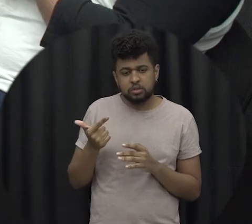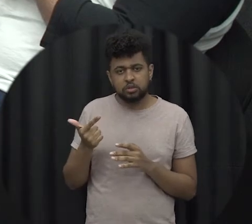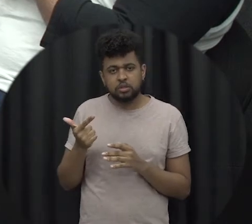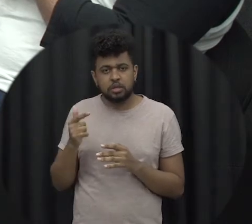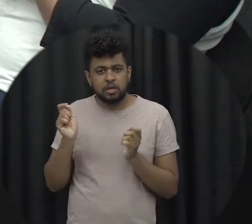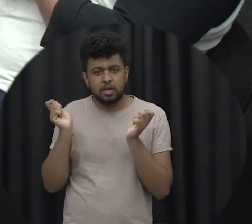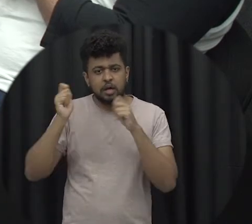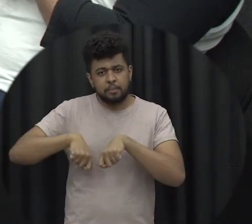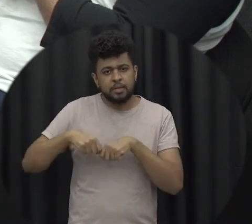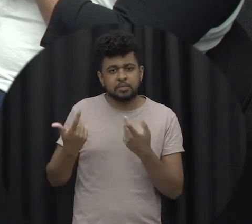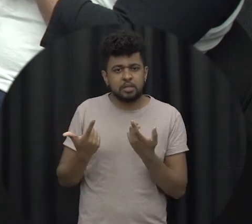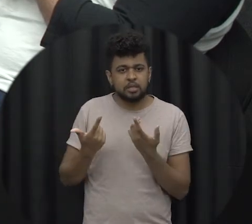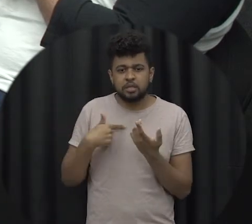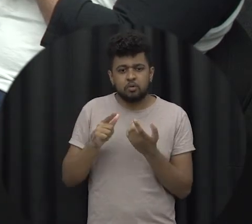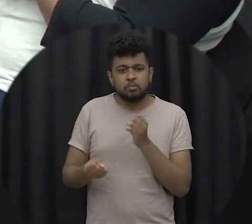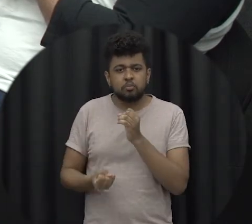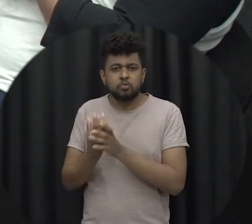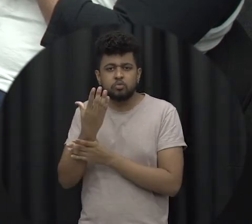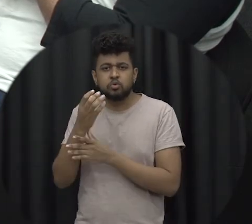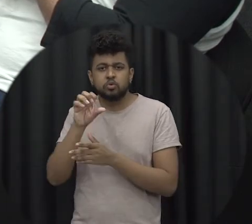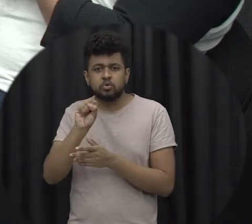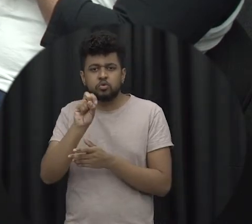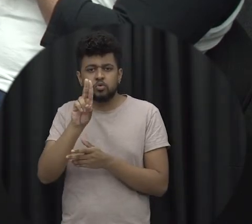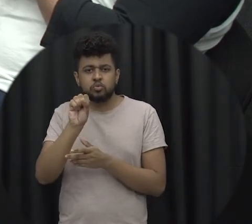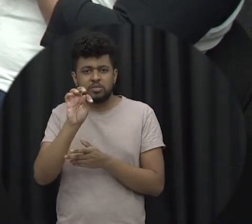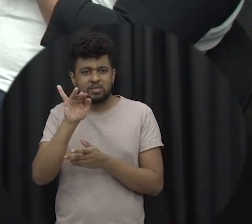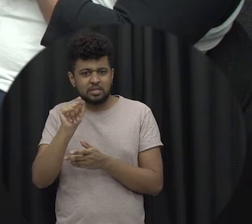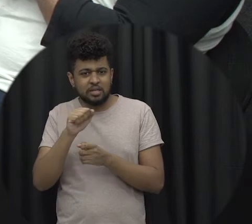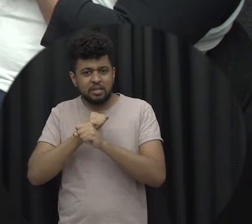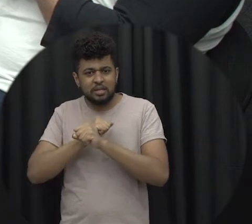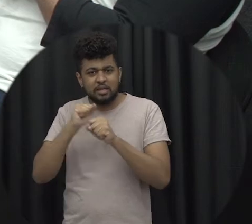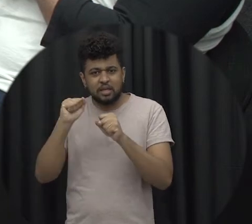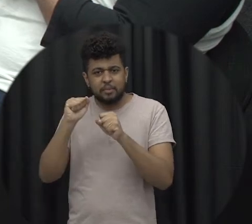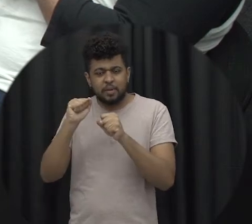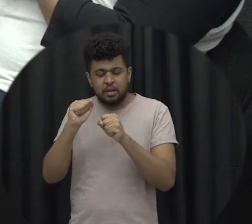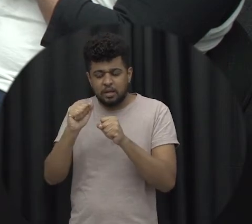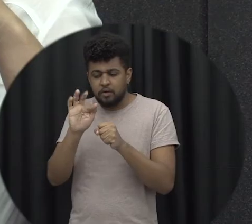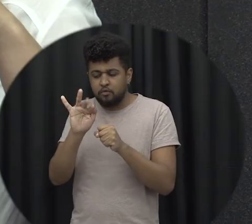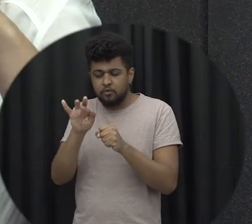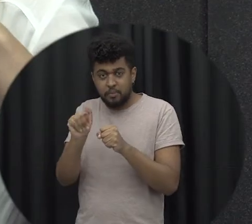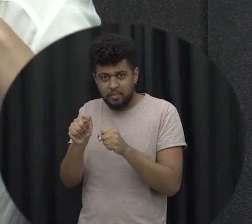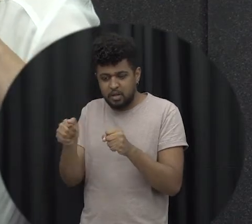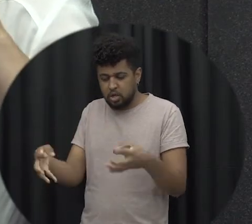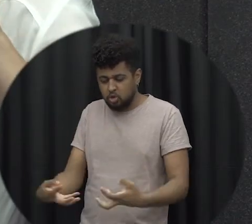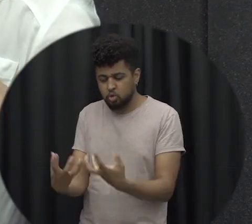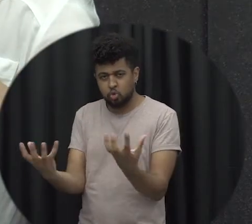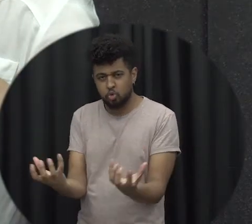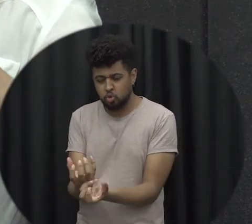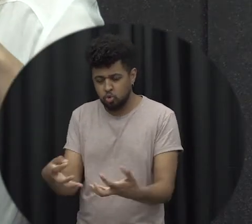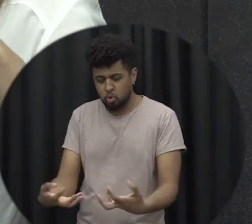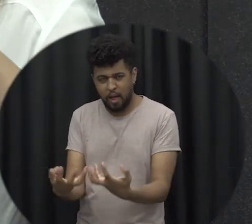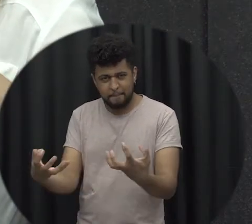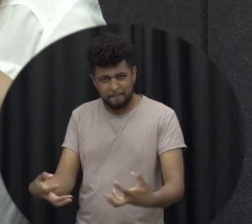têm a capacidade, eles não produzem uma substância que quebra a fibra do capim. Então, eles têm o